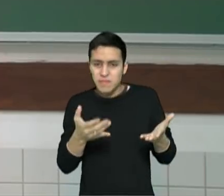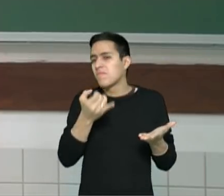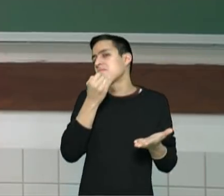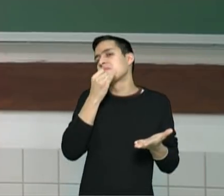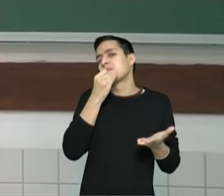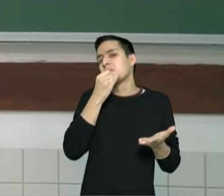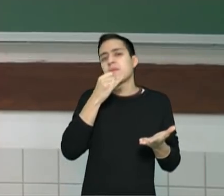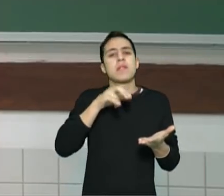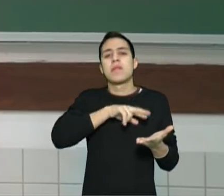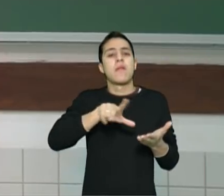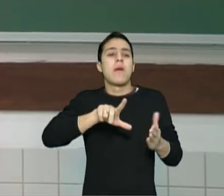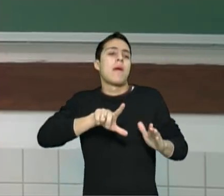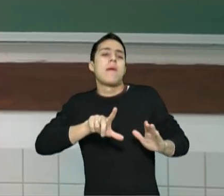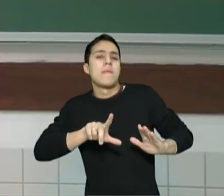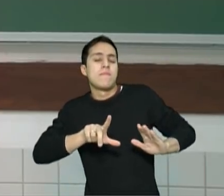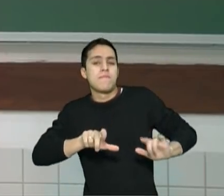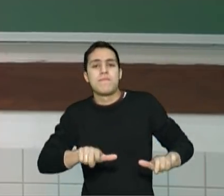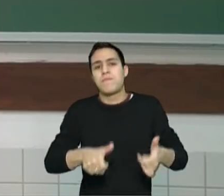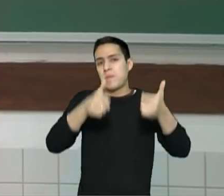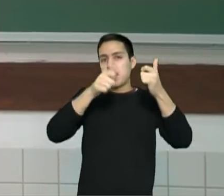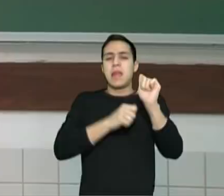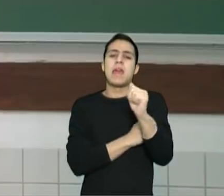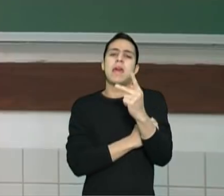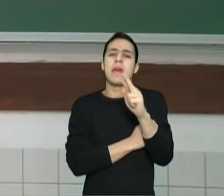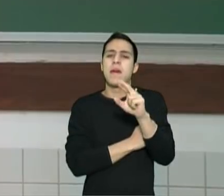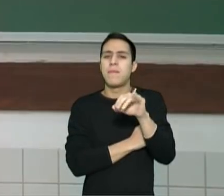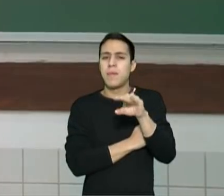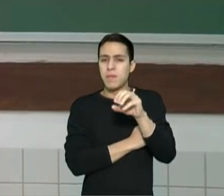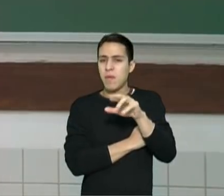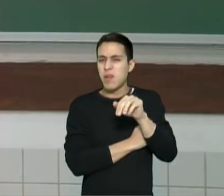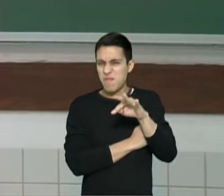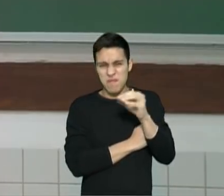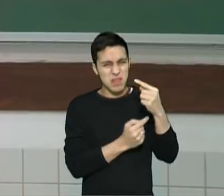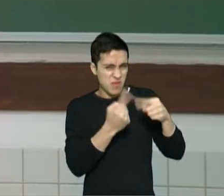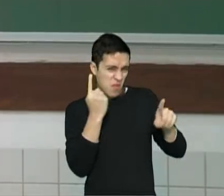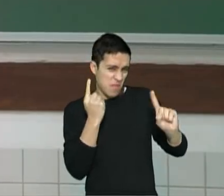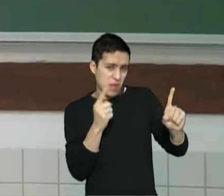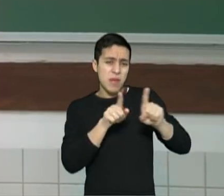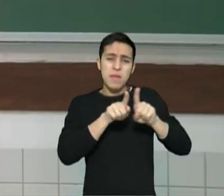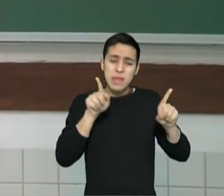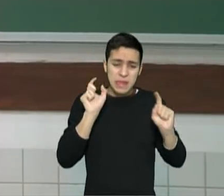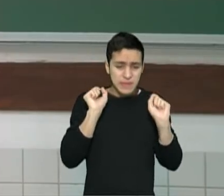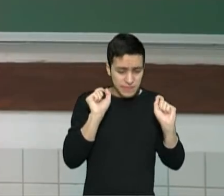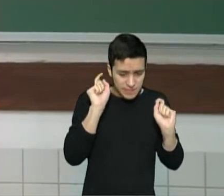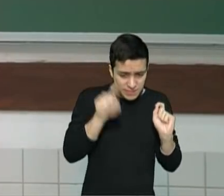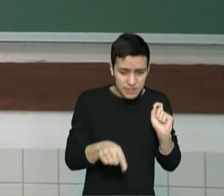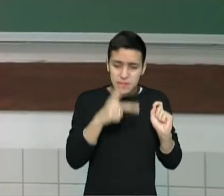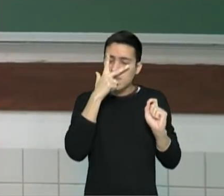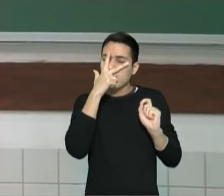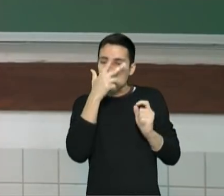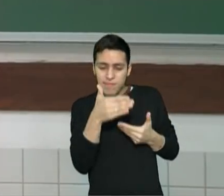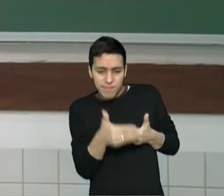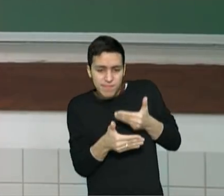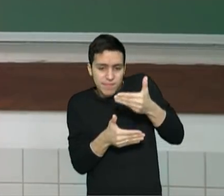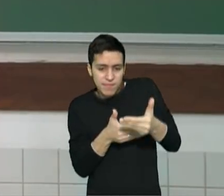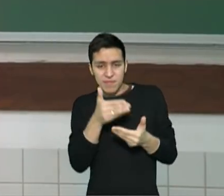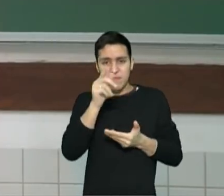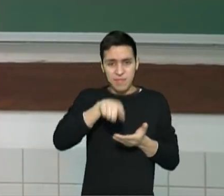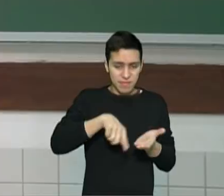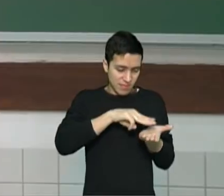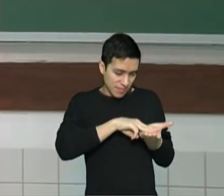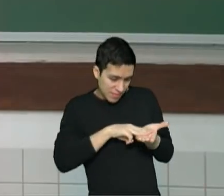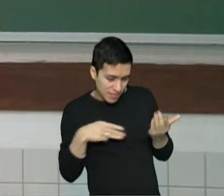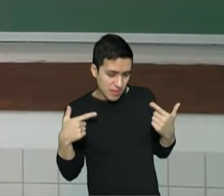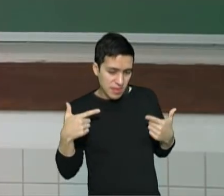digamos assim, não do aprimoramento, que é uma palavra que eu acho que não bate muito bem aqui, mas uma questão de avanço das metodologias